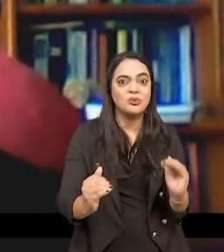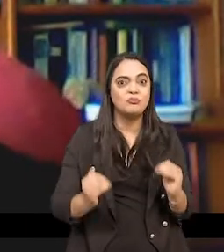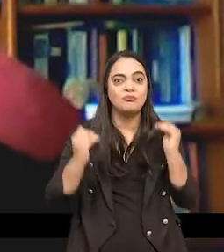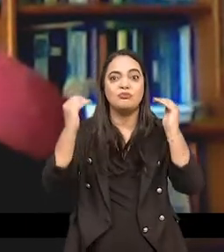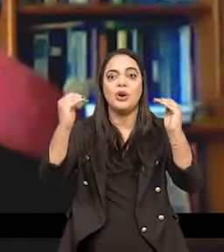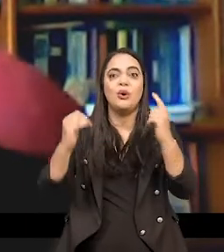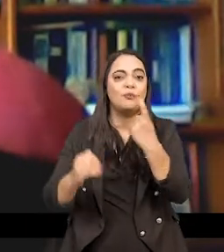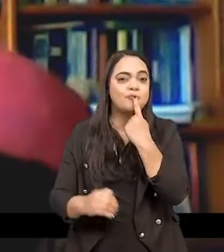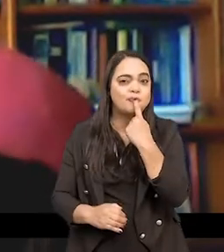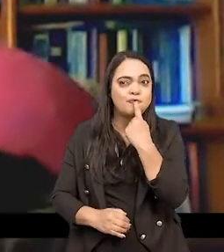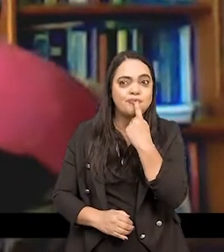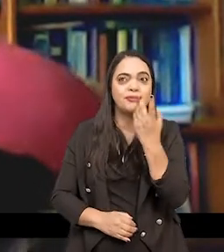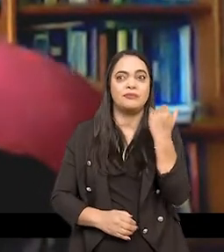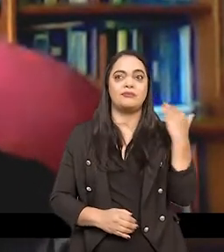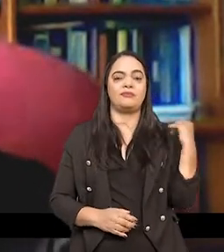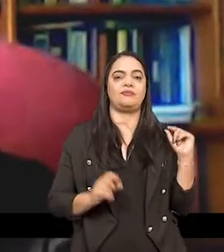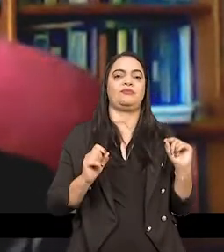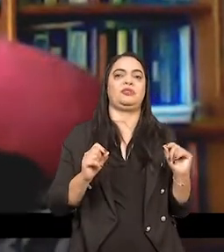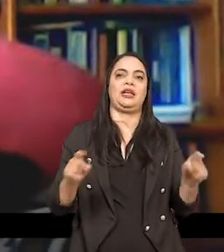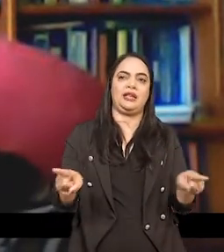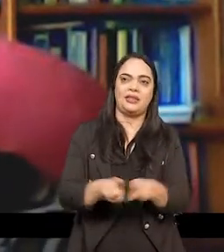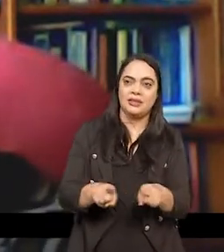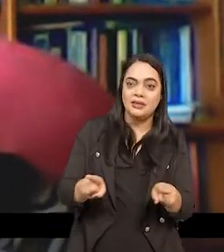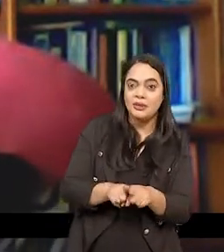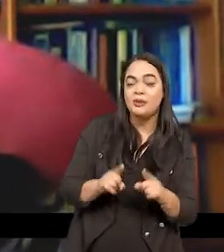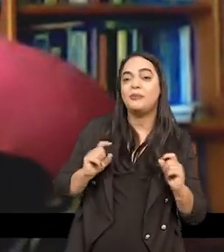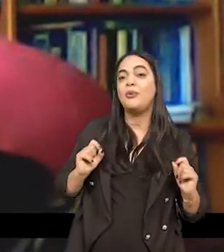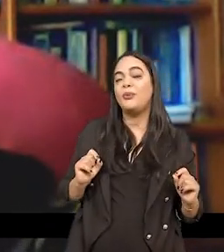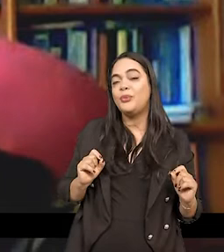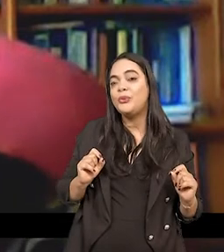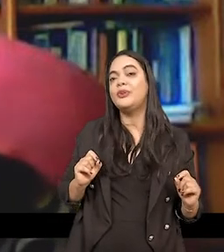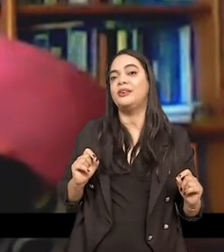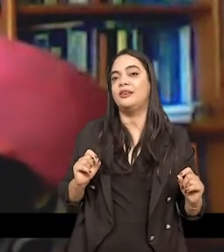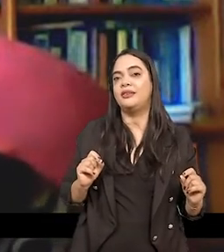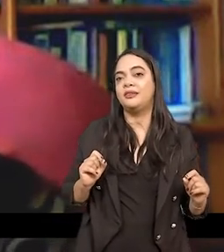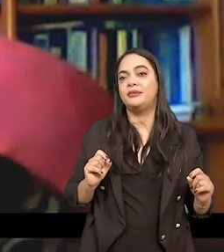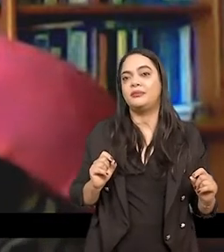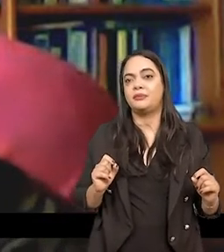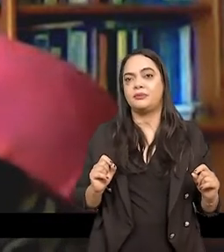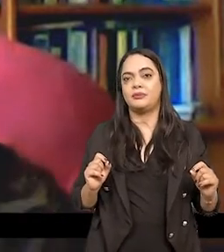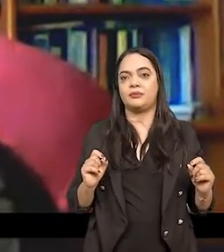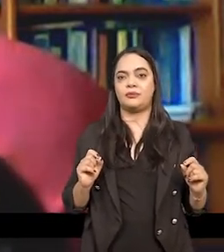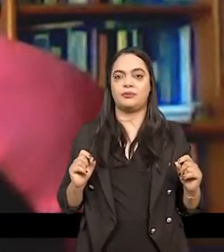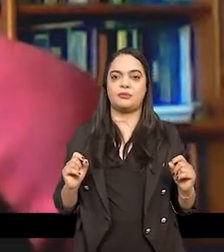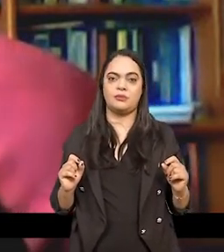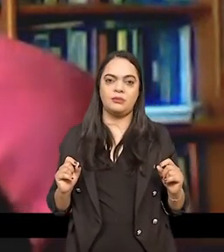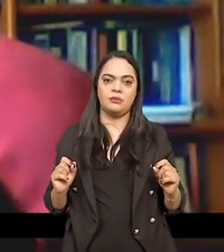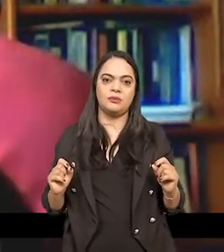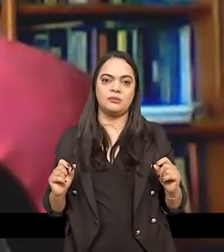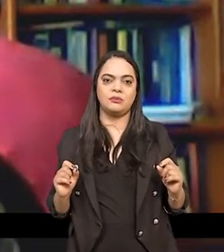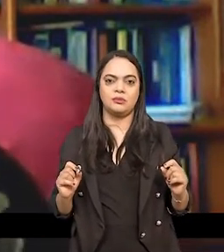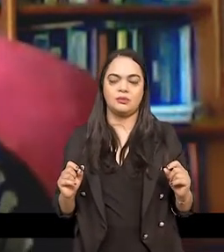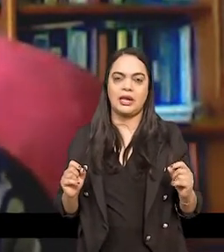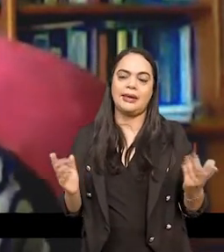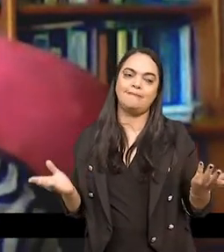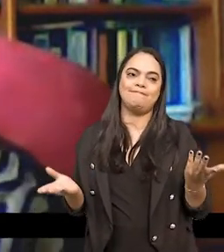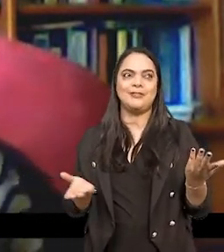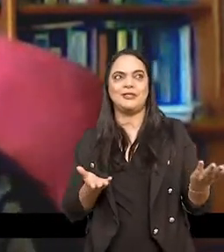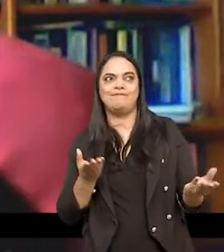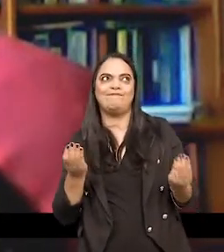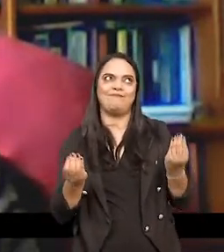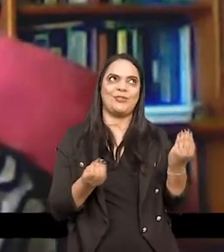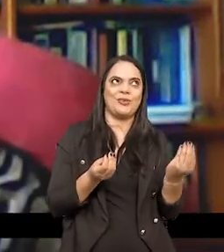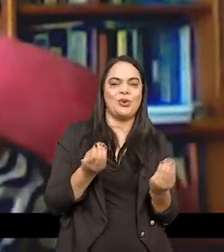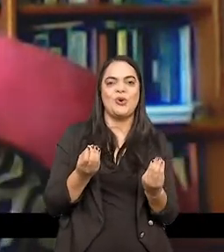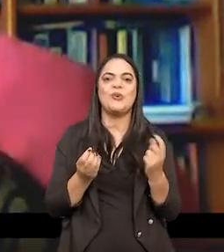E tirando fora a questão do cuidado, vamos chamar assim, né, que é